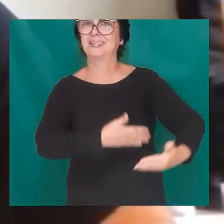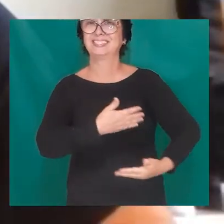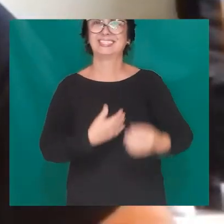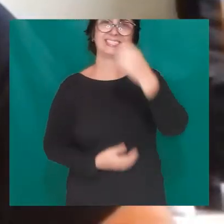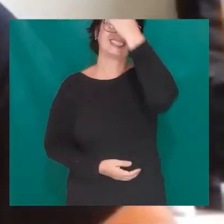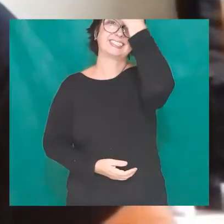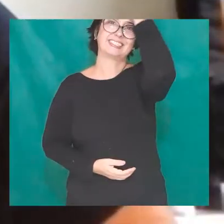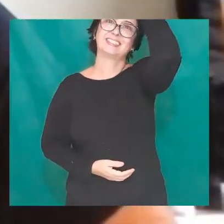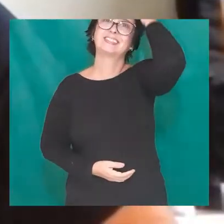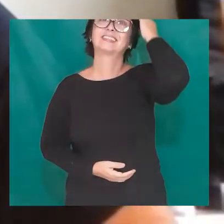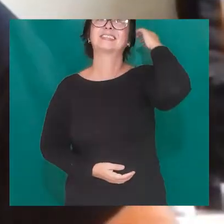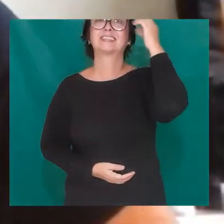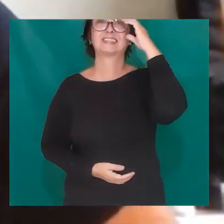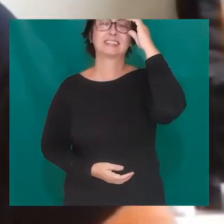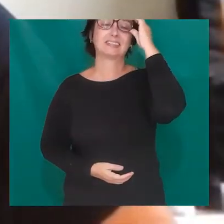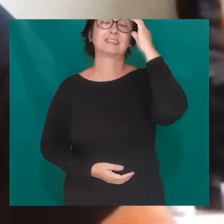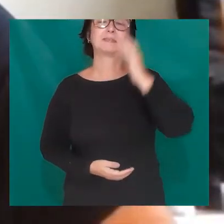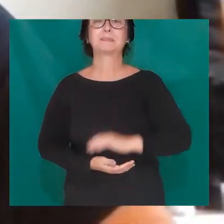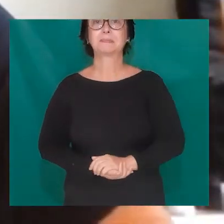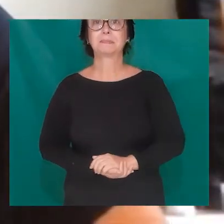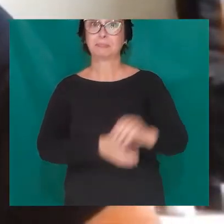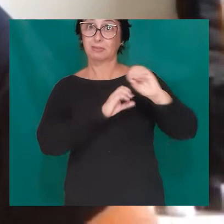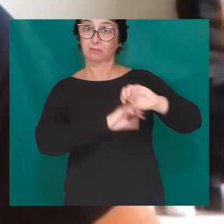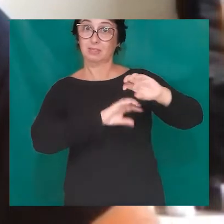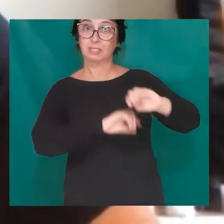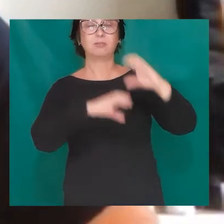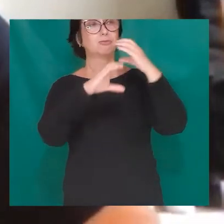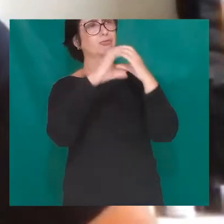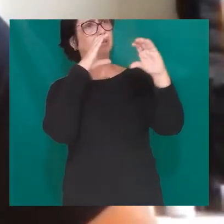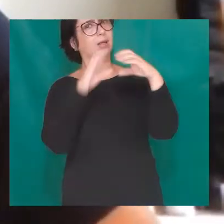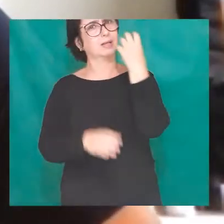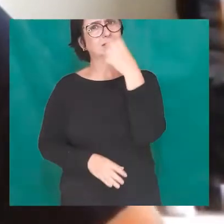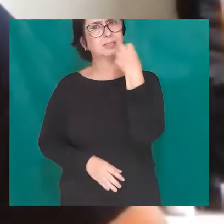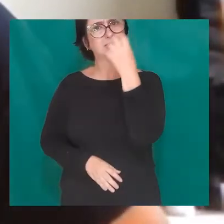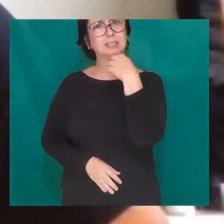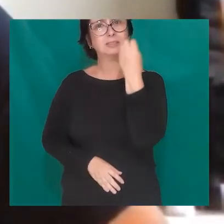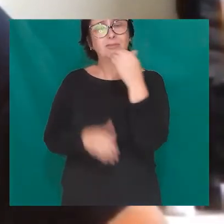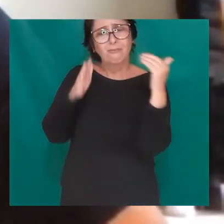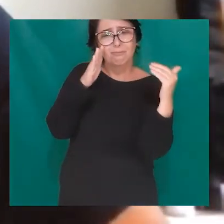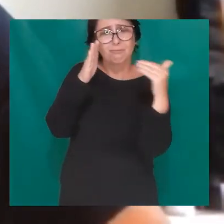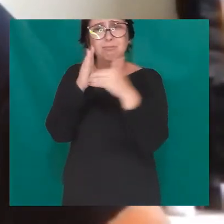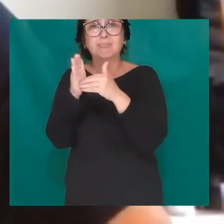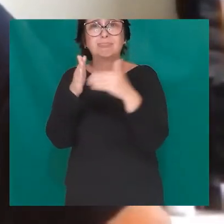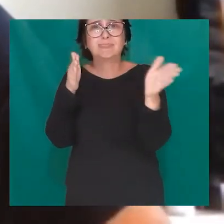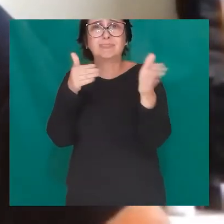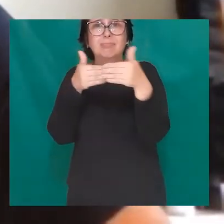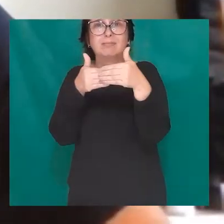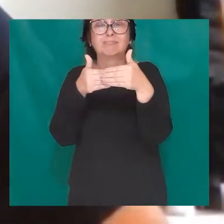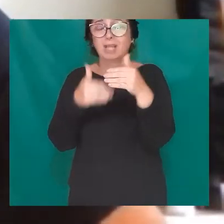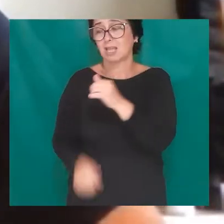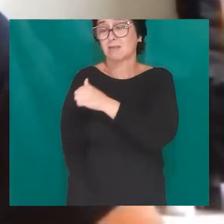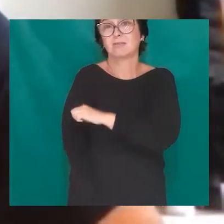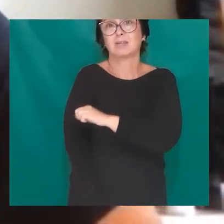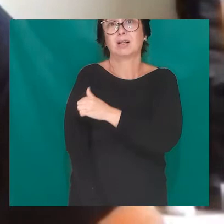Mas o ensino de canto orfeônico ficou muito limitado. Então, e as pessoas, e os